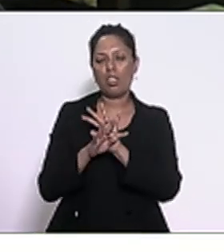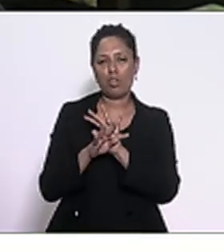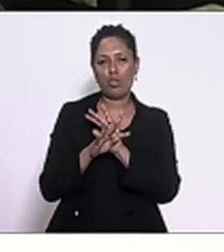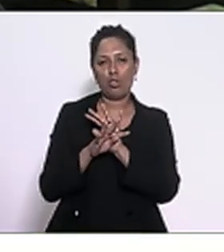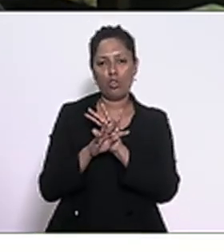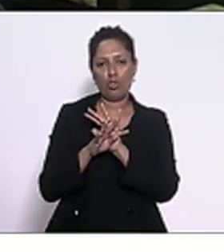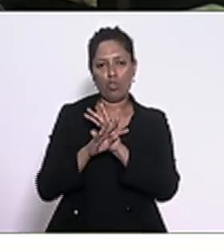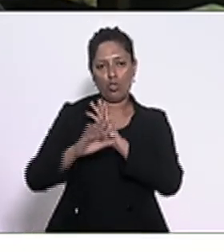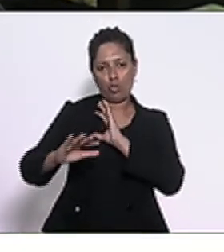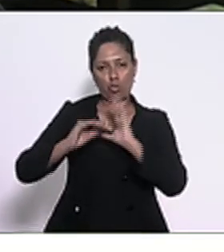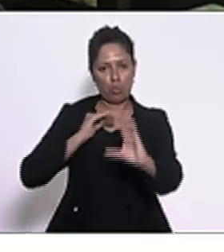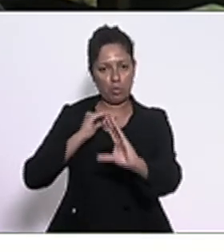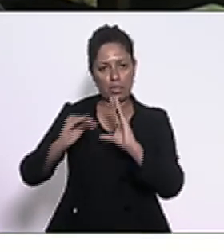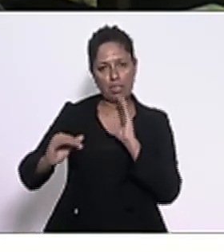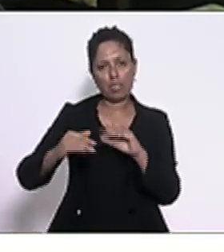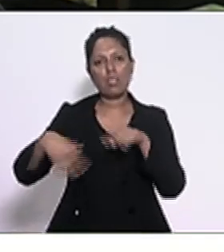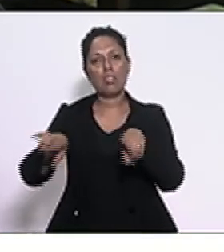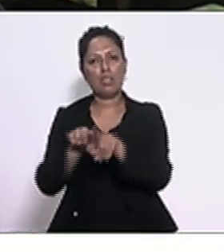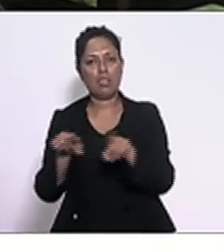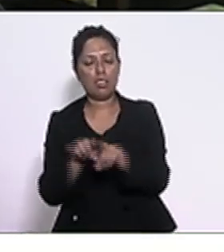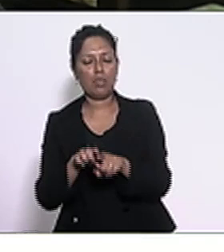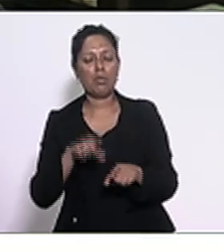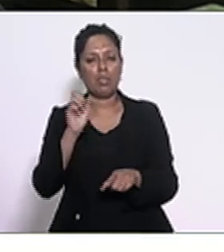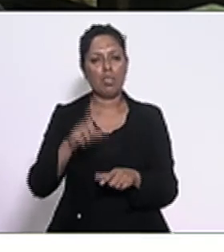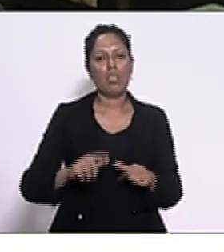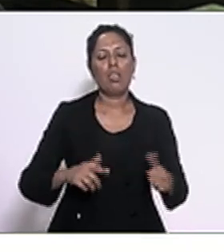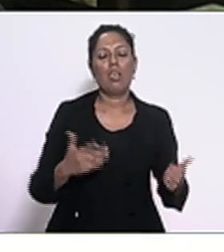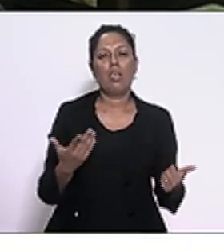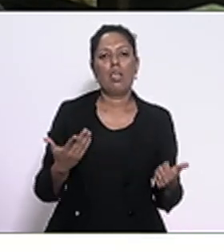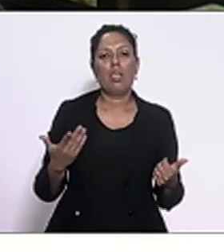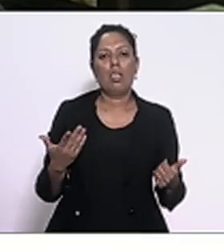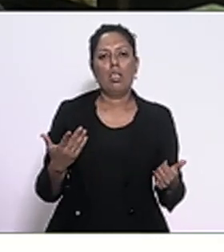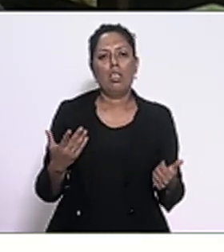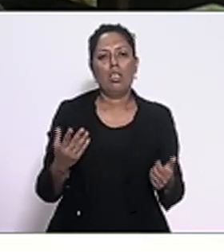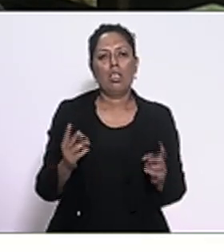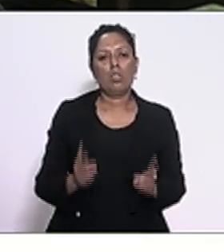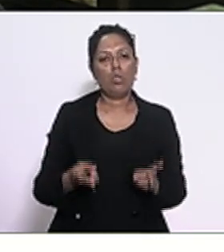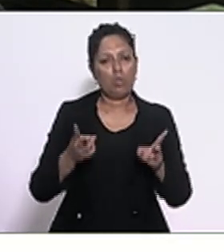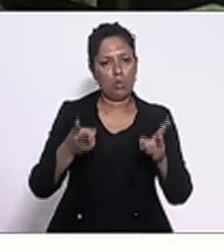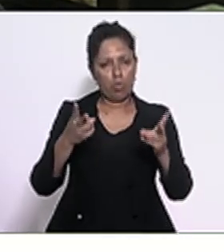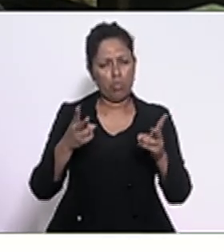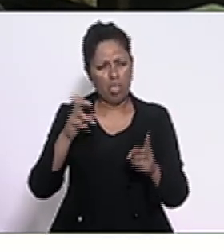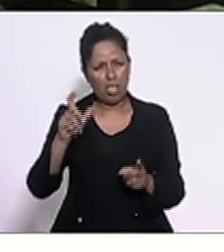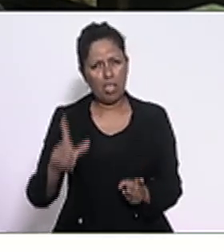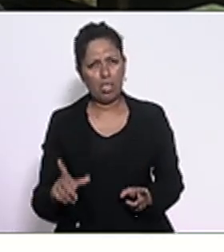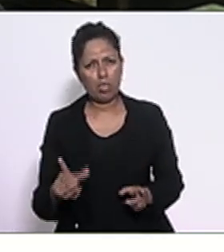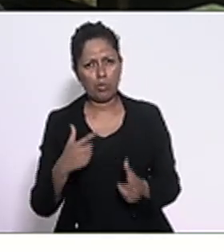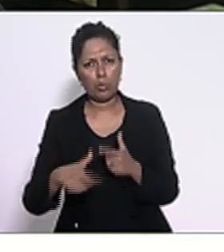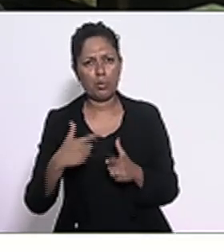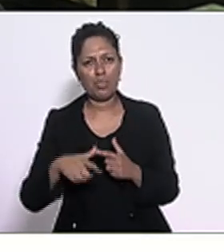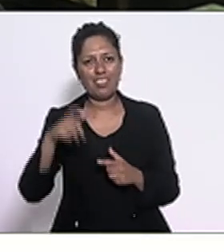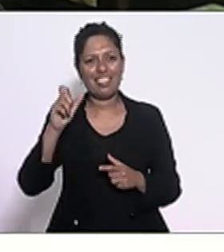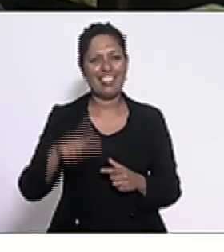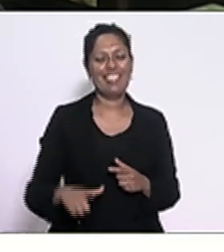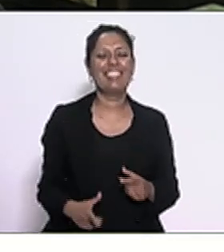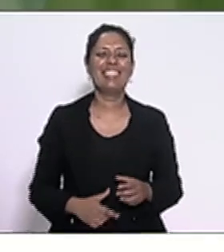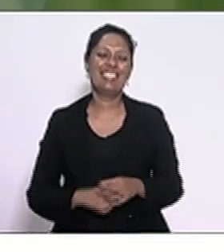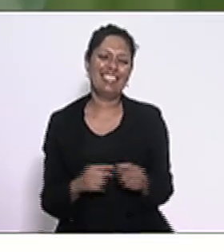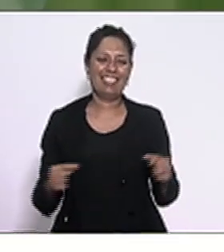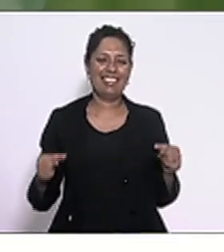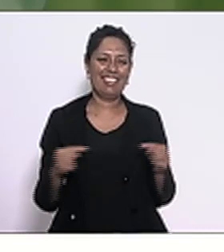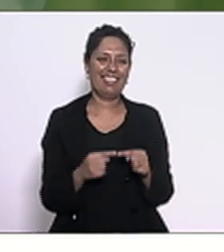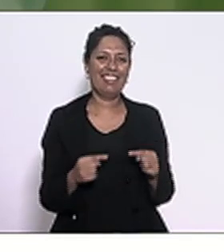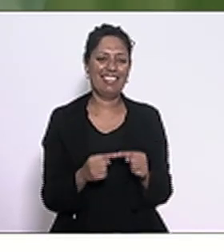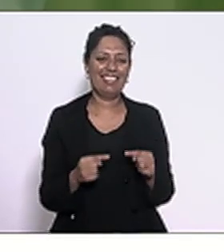nesse momento, um dos esforços é reconfluir, né, essa dinâmica. É isso mesmo? Exatamente. Vamos lá. Com relação